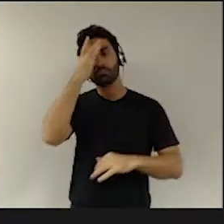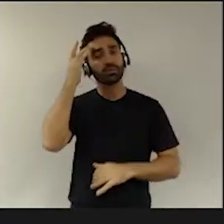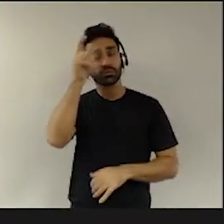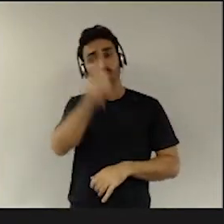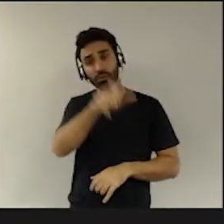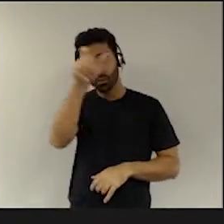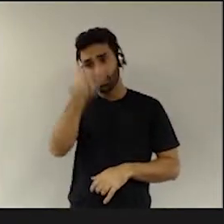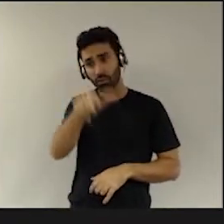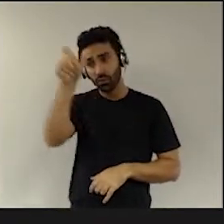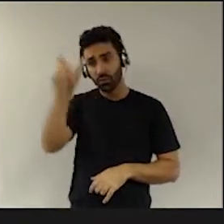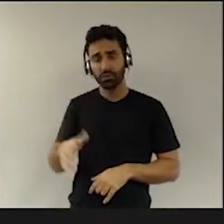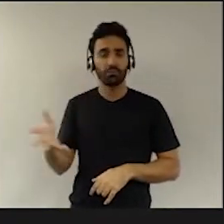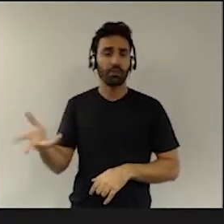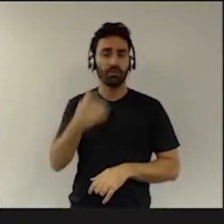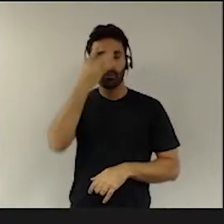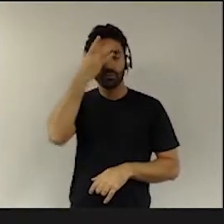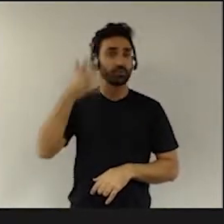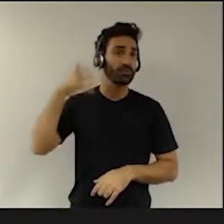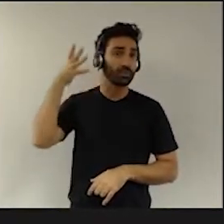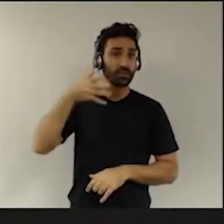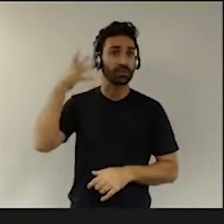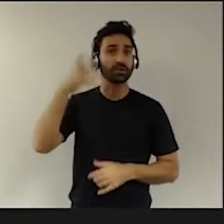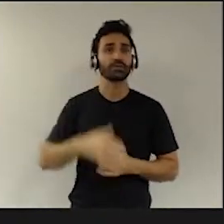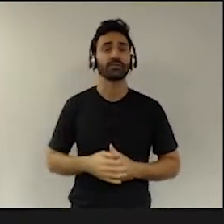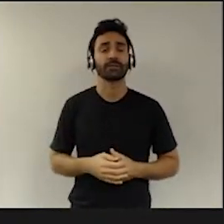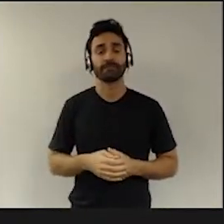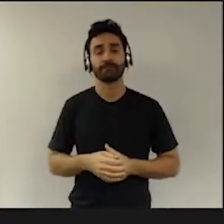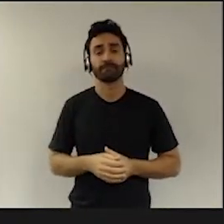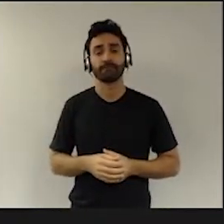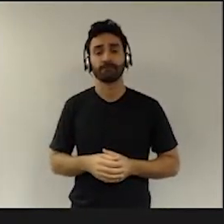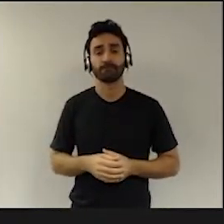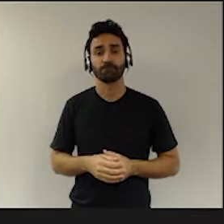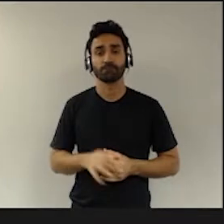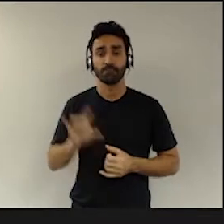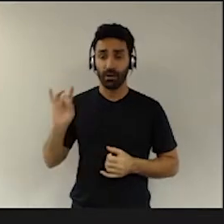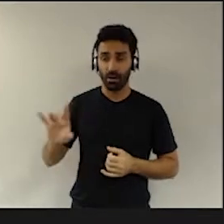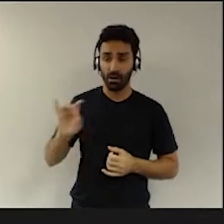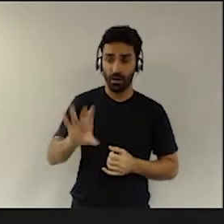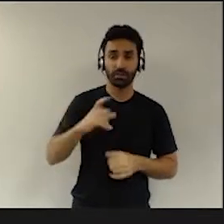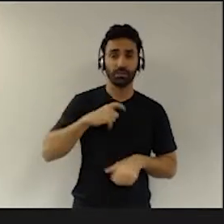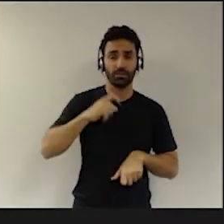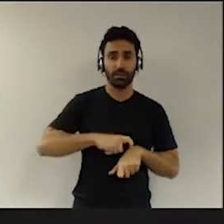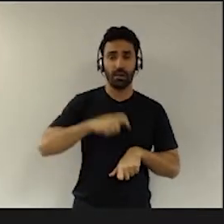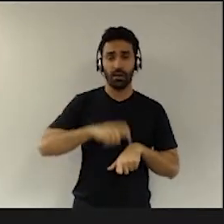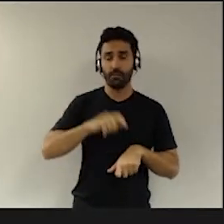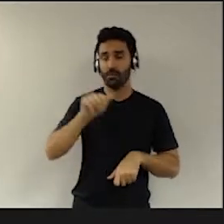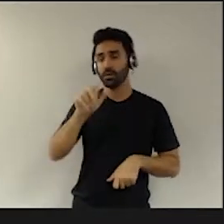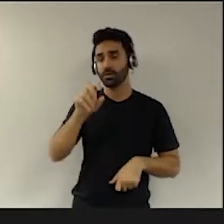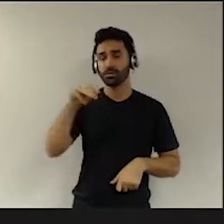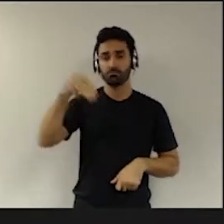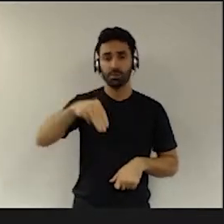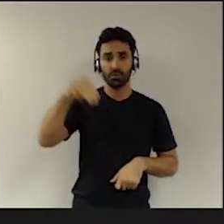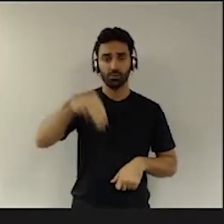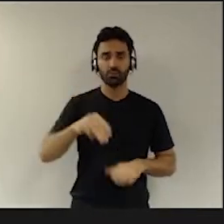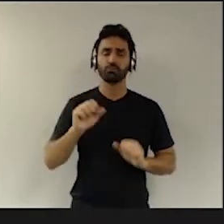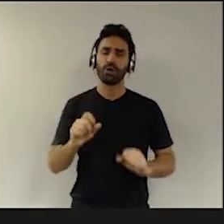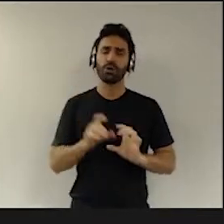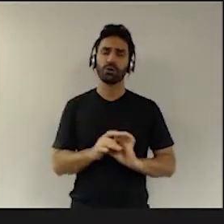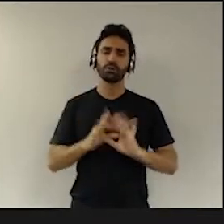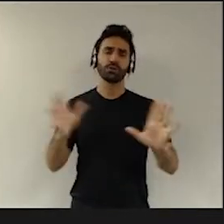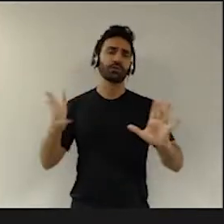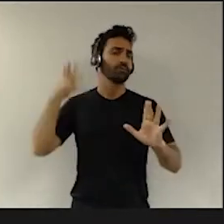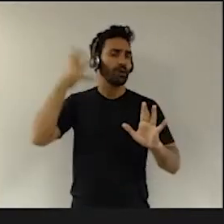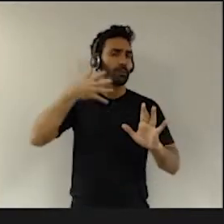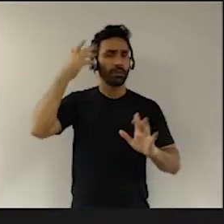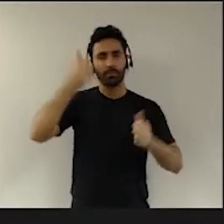ilustres, brilhantes palestrantes que cada um terá 15 minutos para a sua